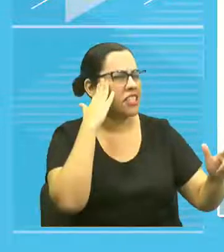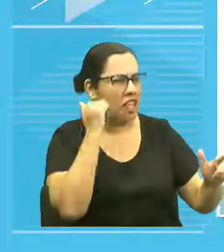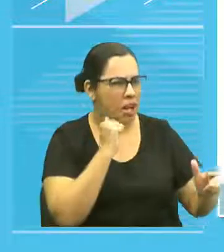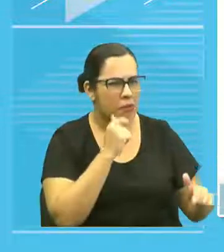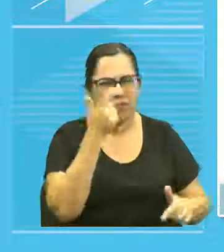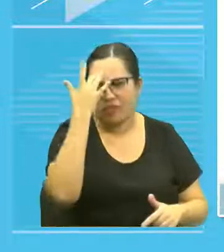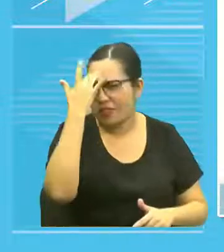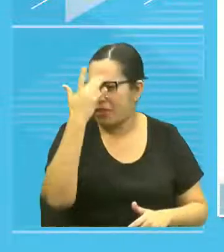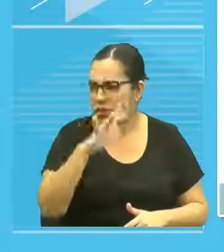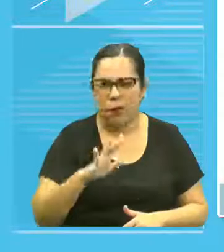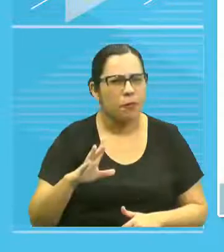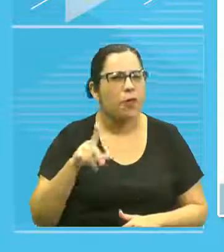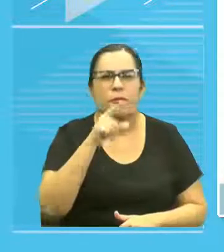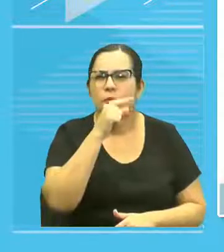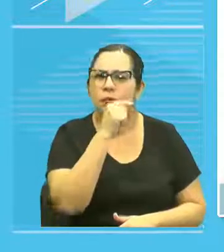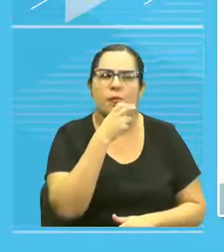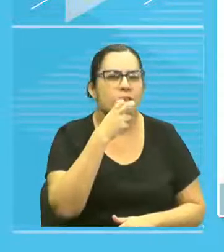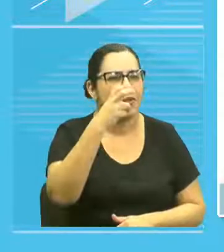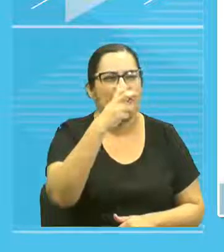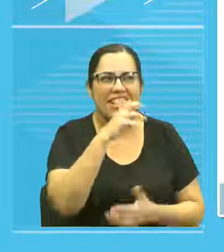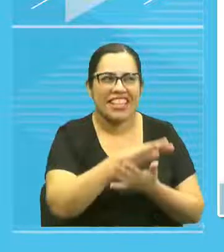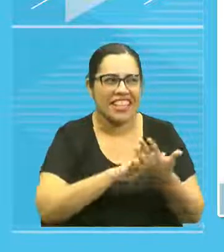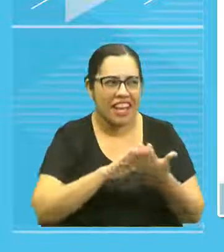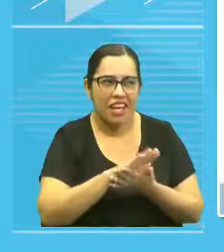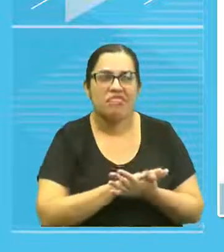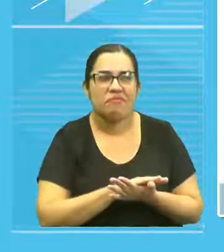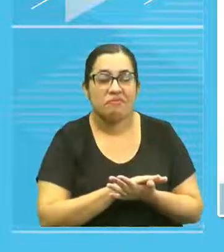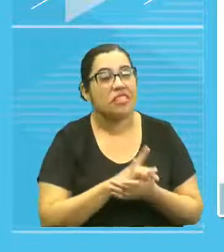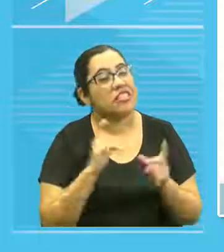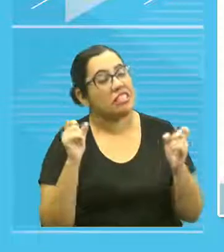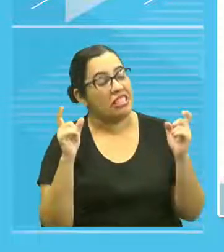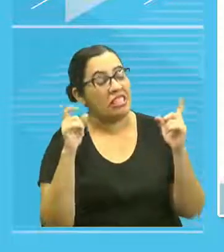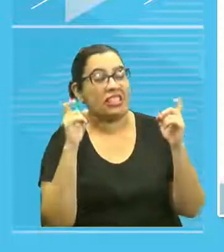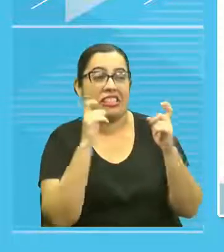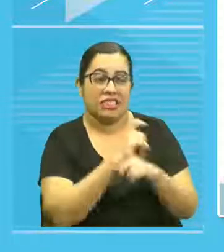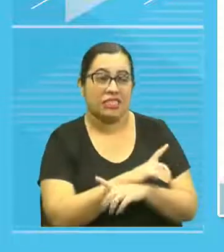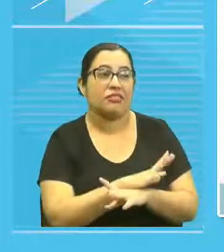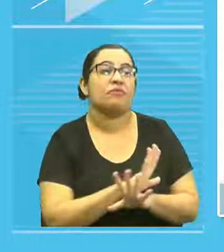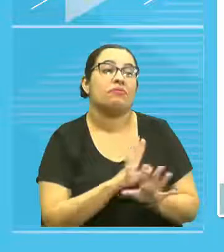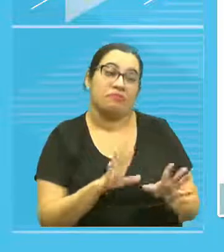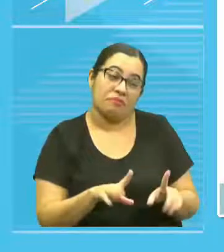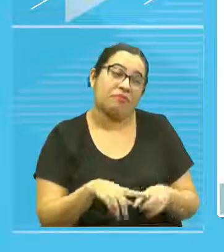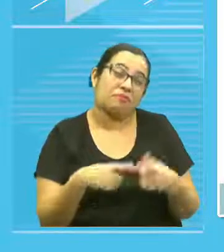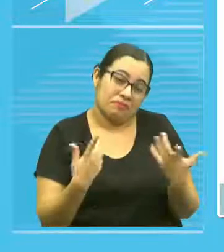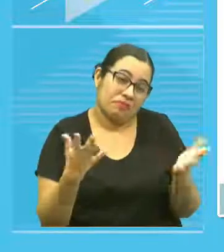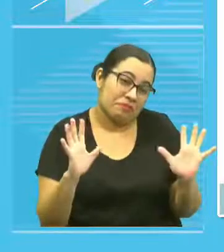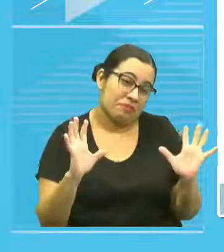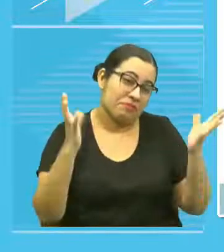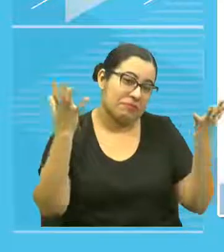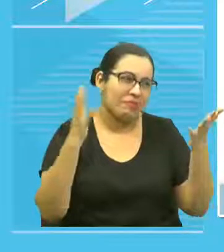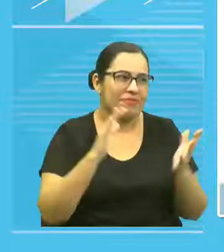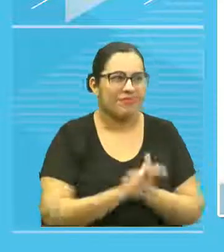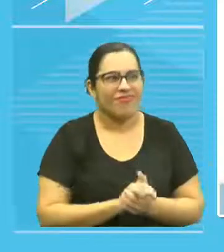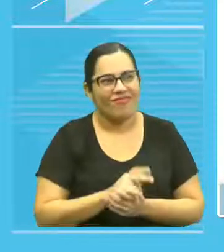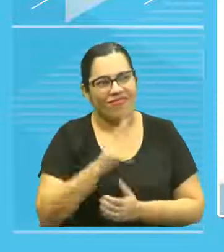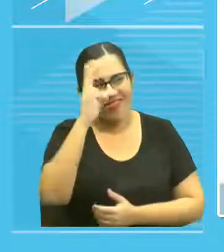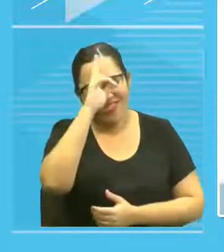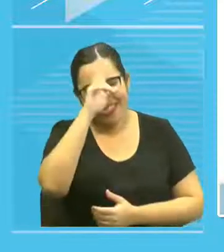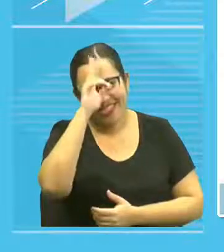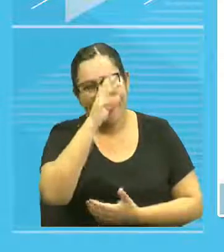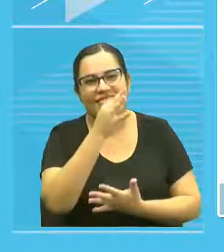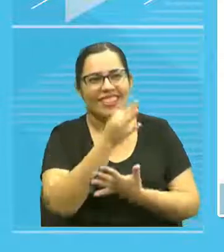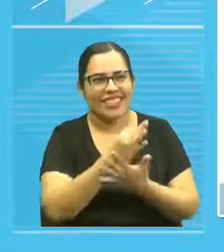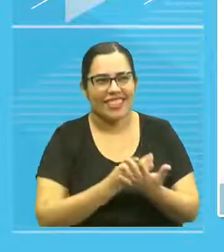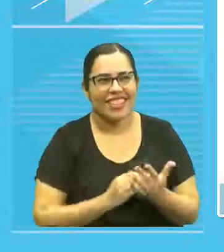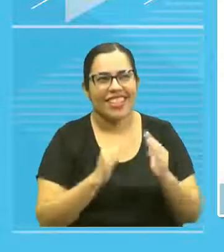não sabia assobiar e é terrível isso mas aconteceu eu lembrei aqui do texto